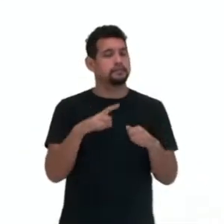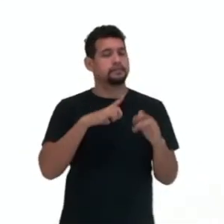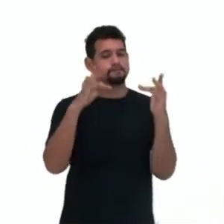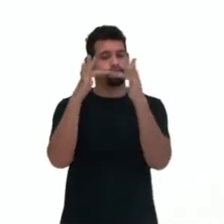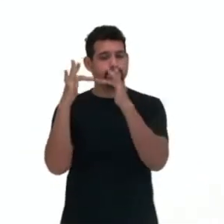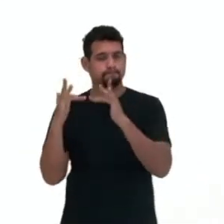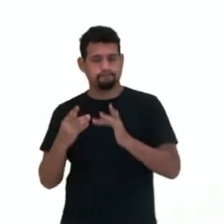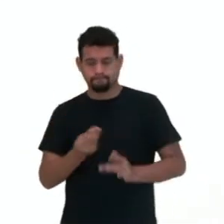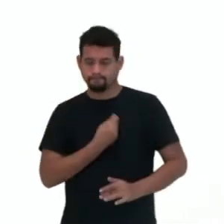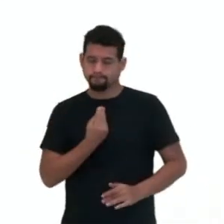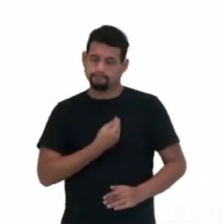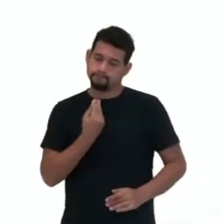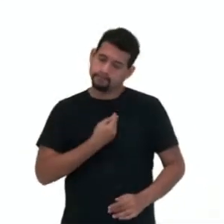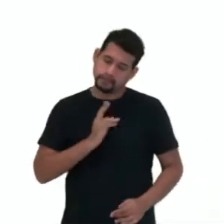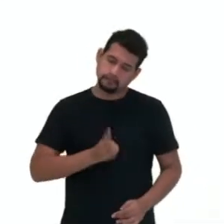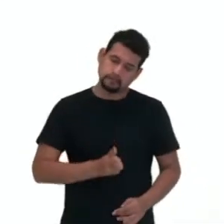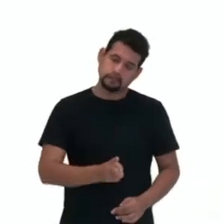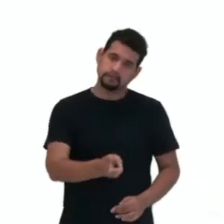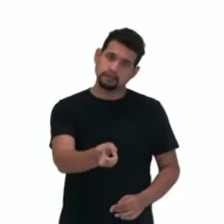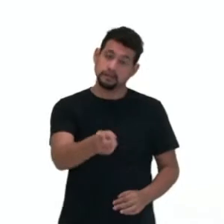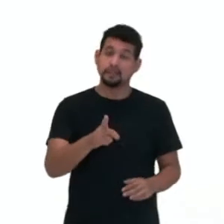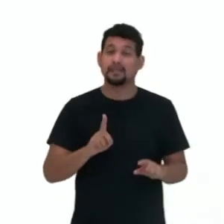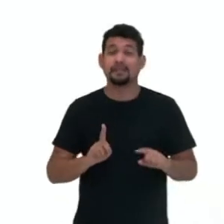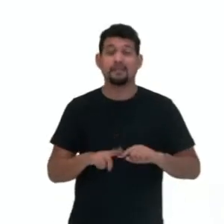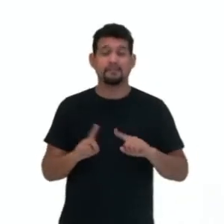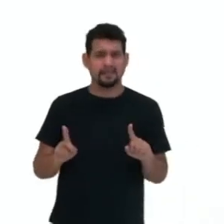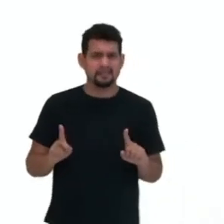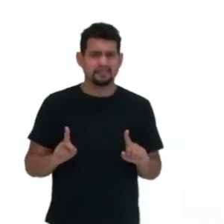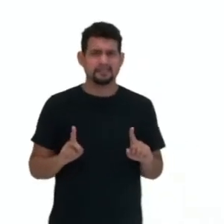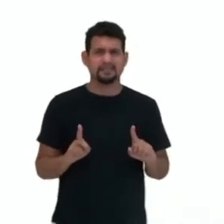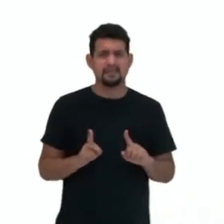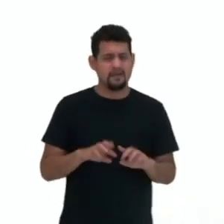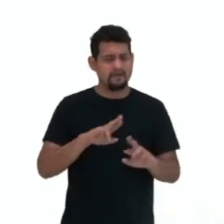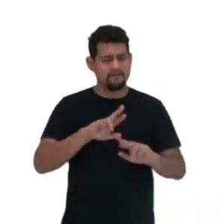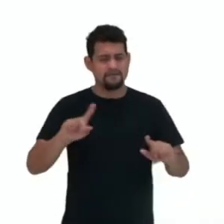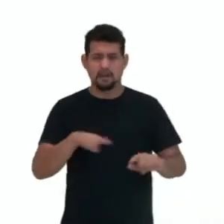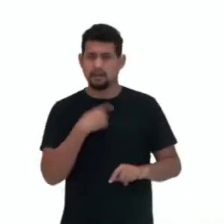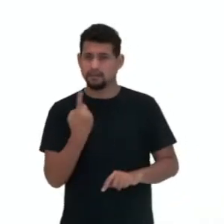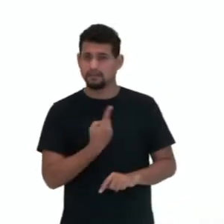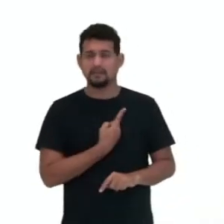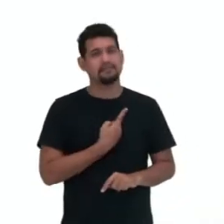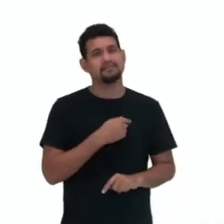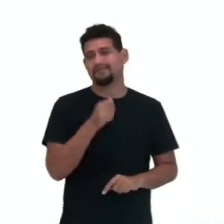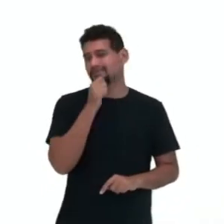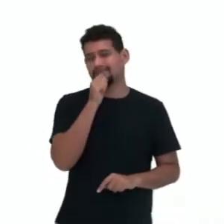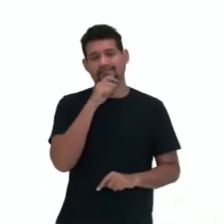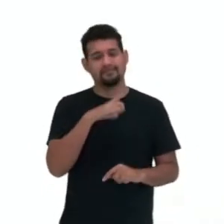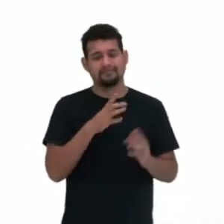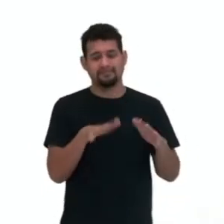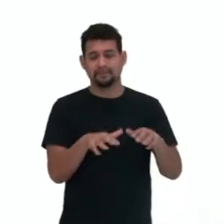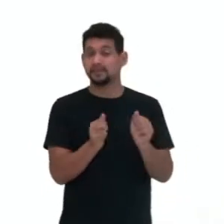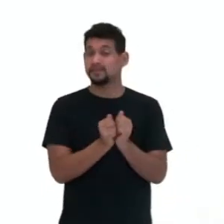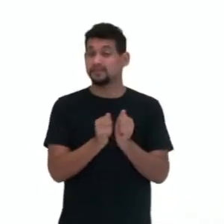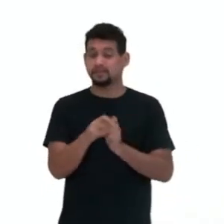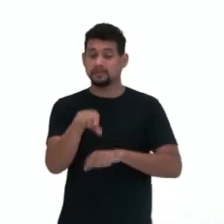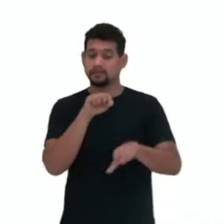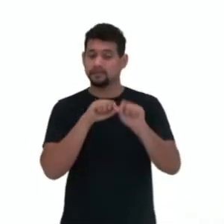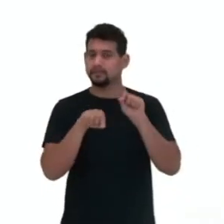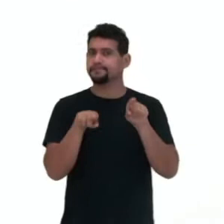pelo resto de nossas vidas. Apesar disso, a maioria de nós não está incluída no processo